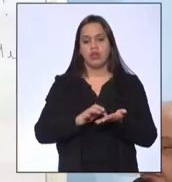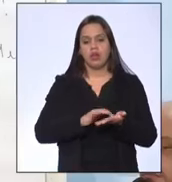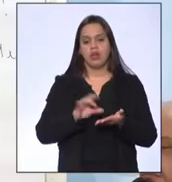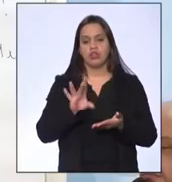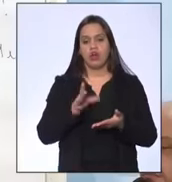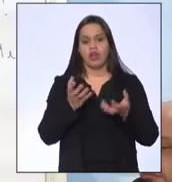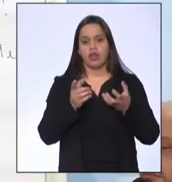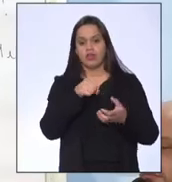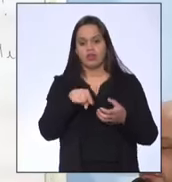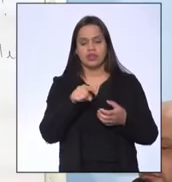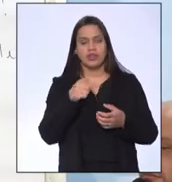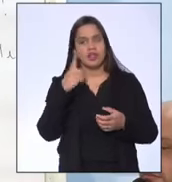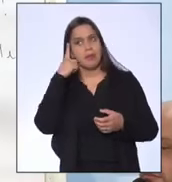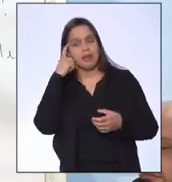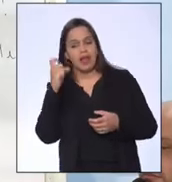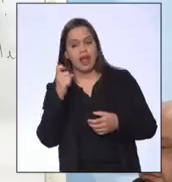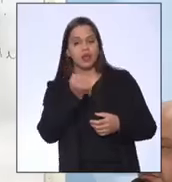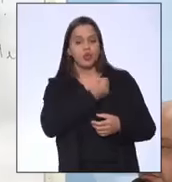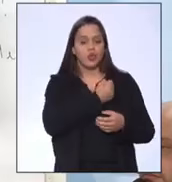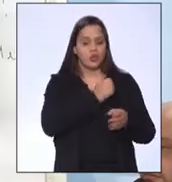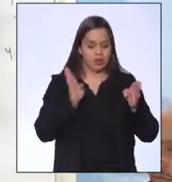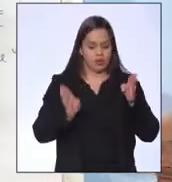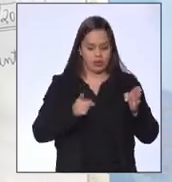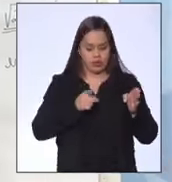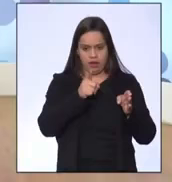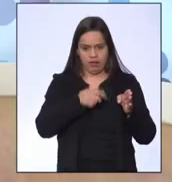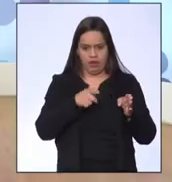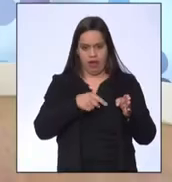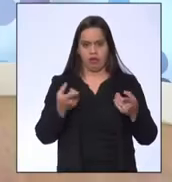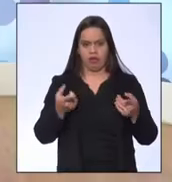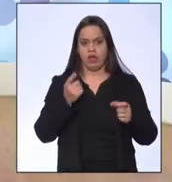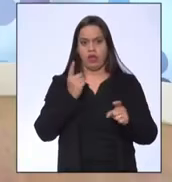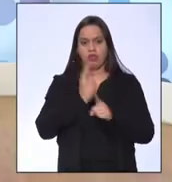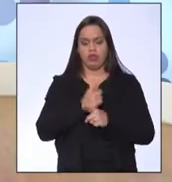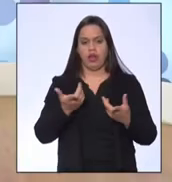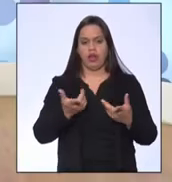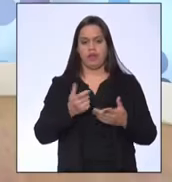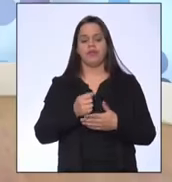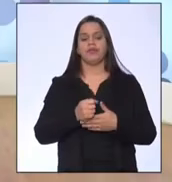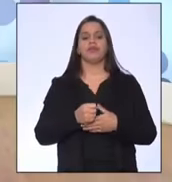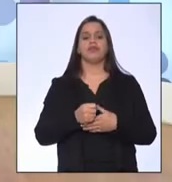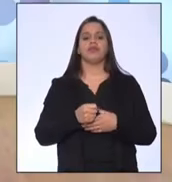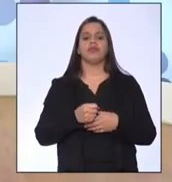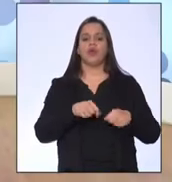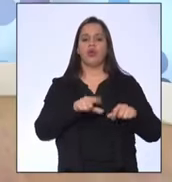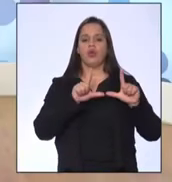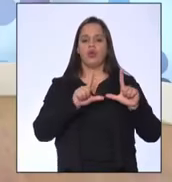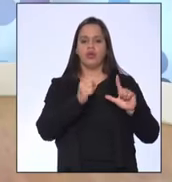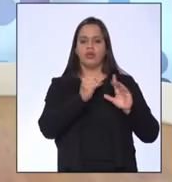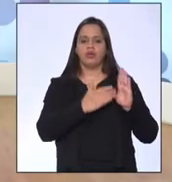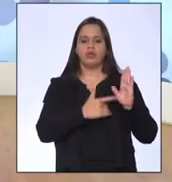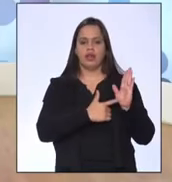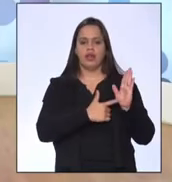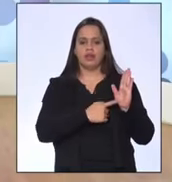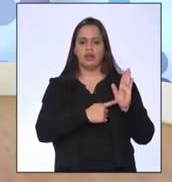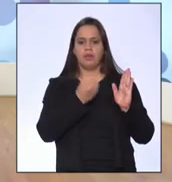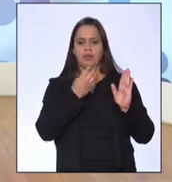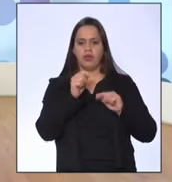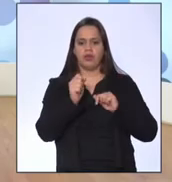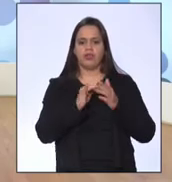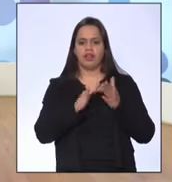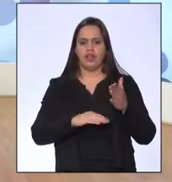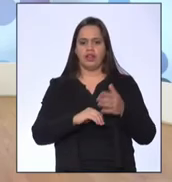o intervalo onde esse número se encontra. 4 minutinhos para vocês, a atividade já está na lousa. Então vamos lá, boa